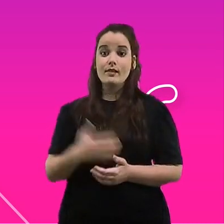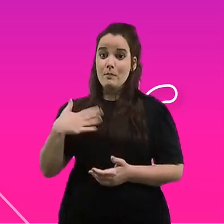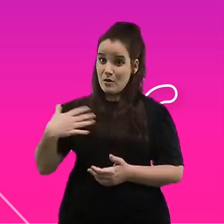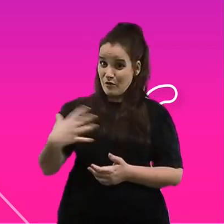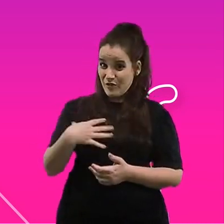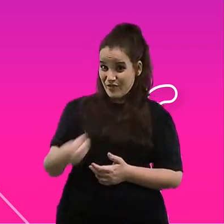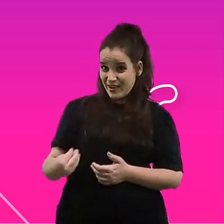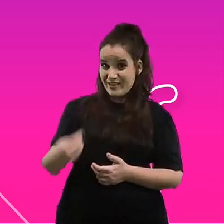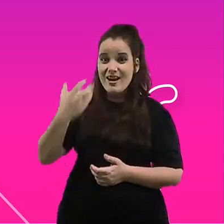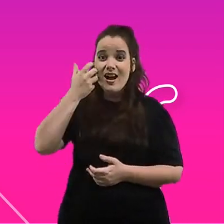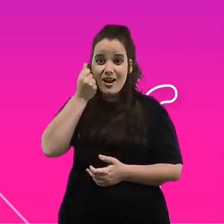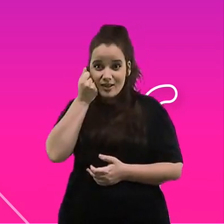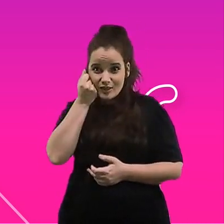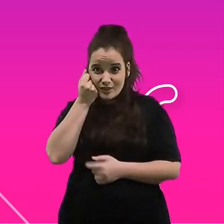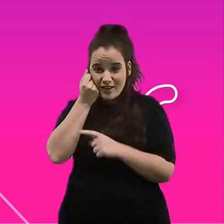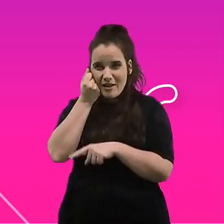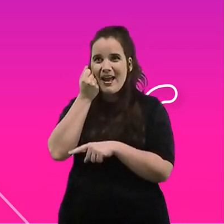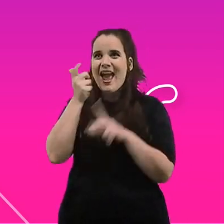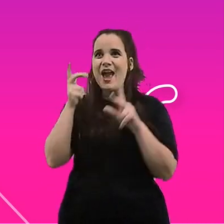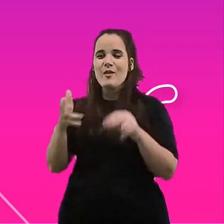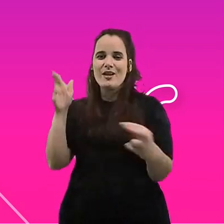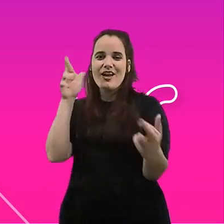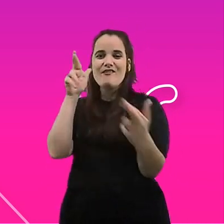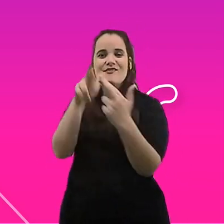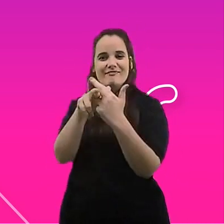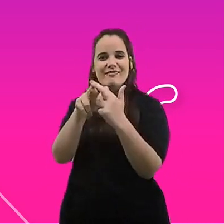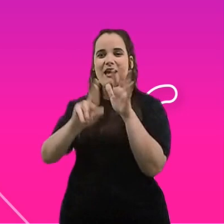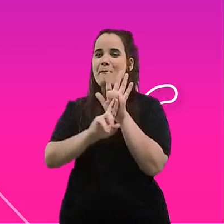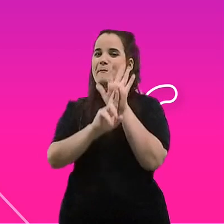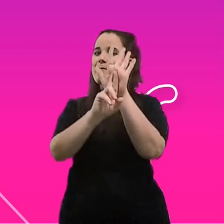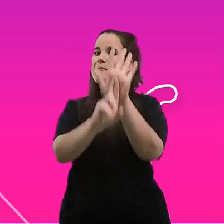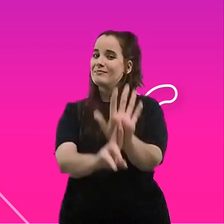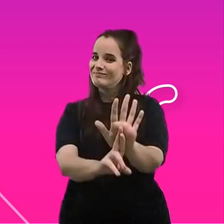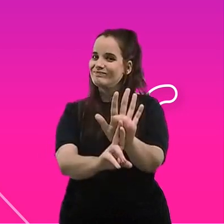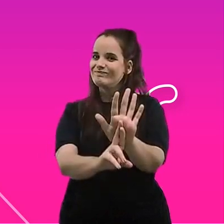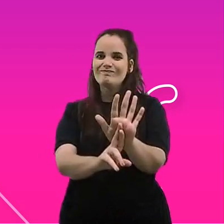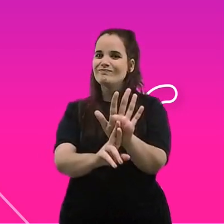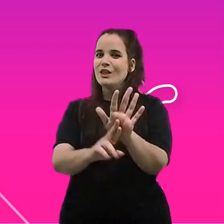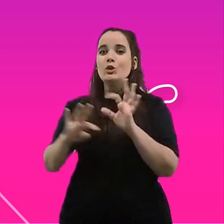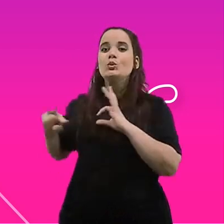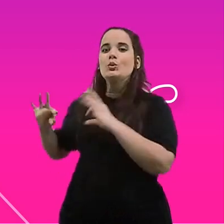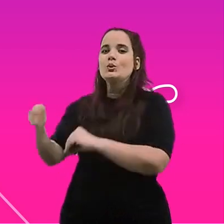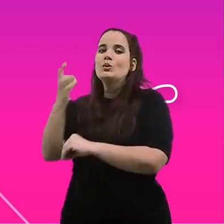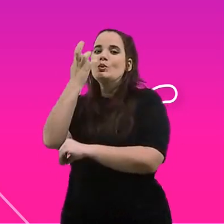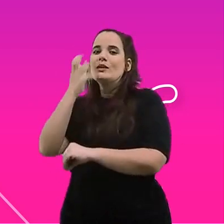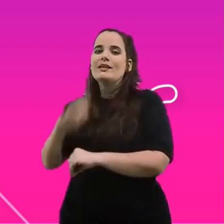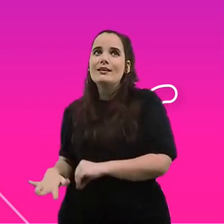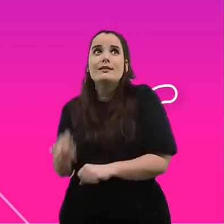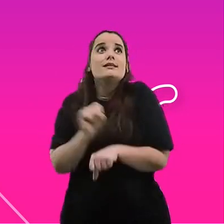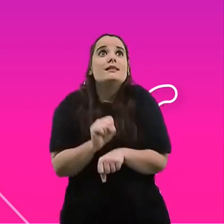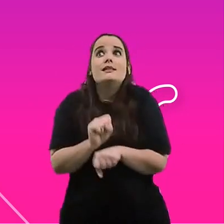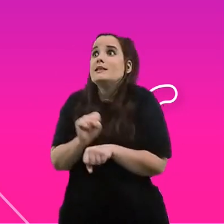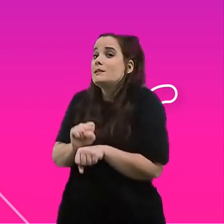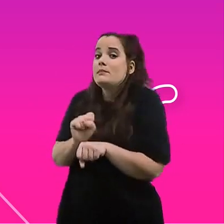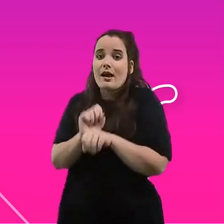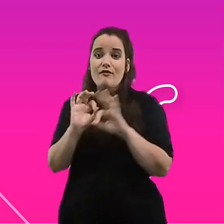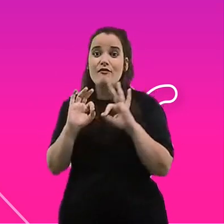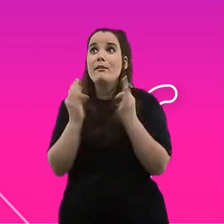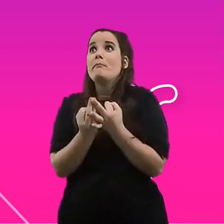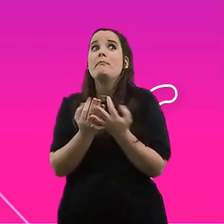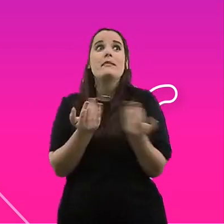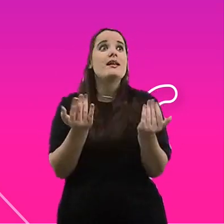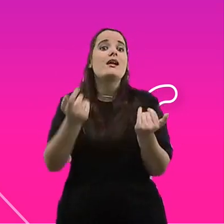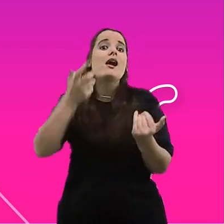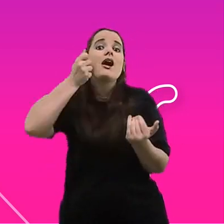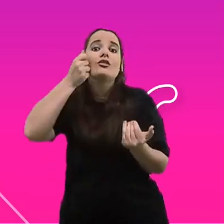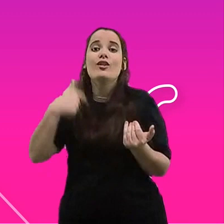nos abrigos à espera de uma família, né? Então, e foi a grande inspiração para que o Acelera se concretizasse, fizesse com